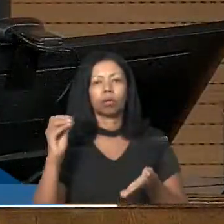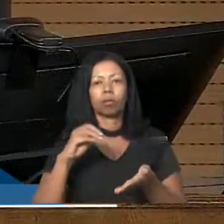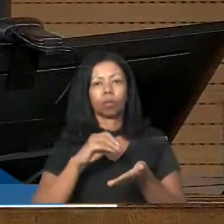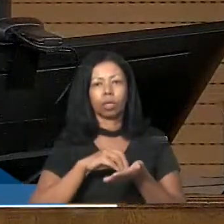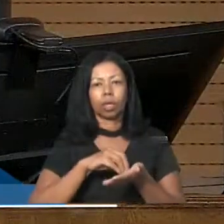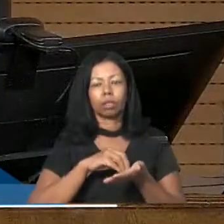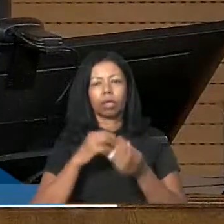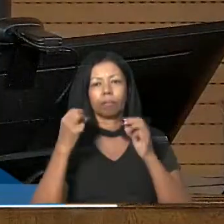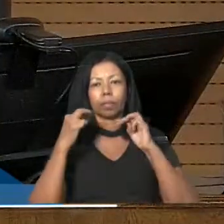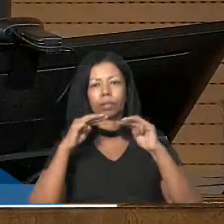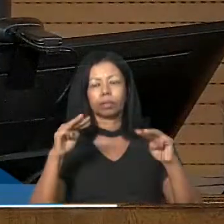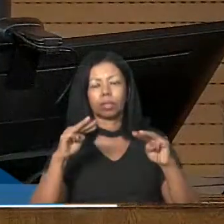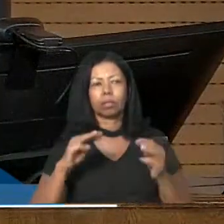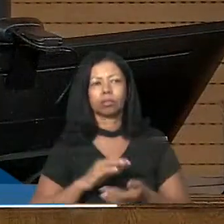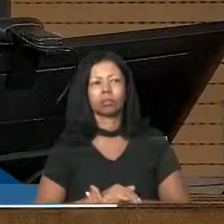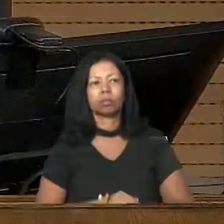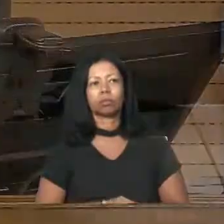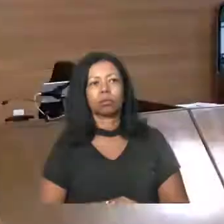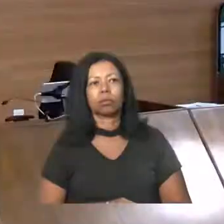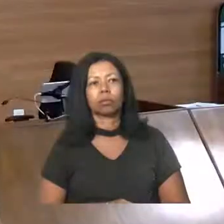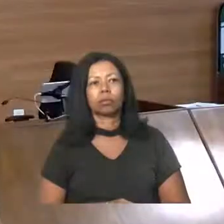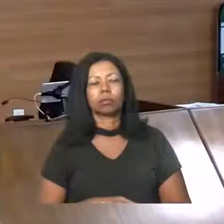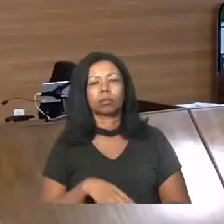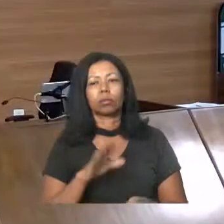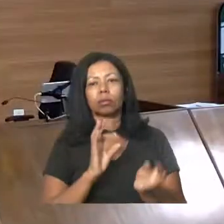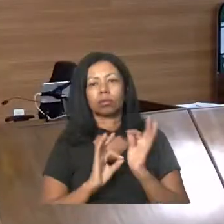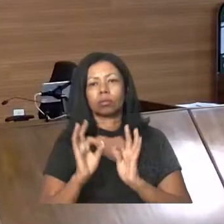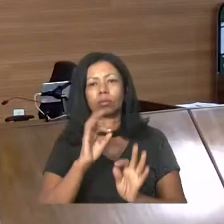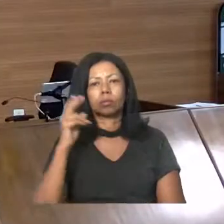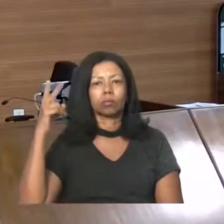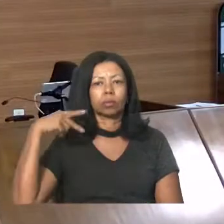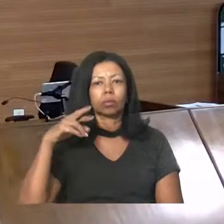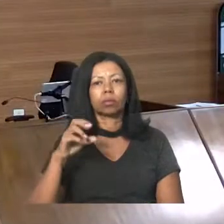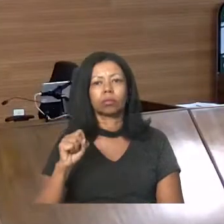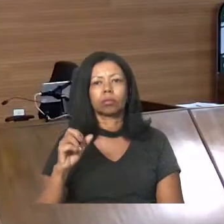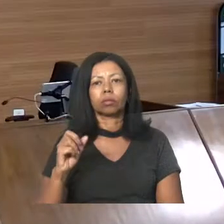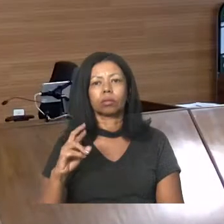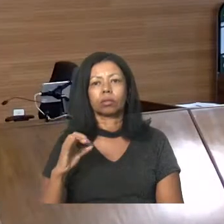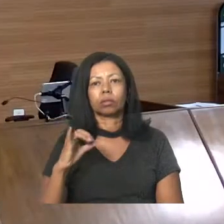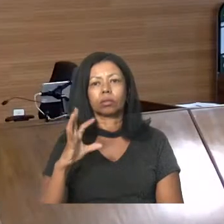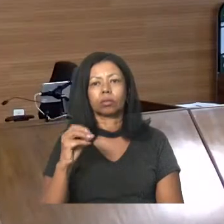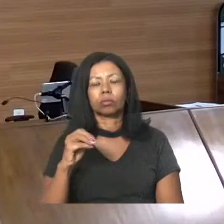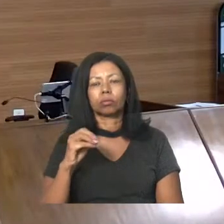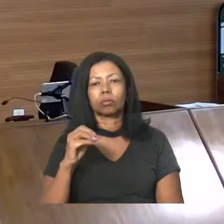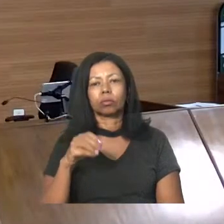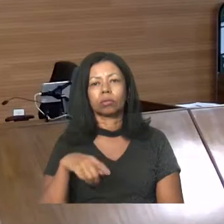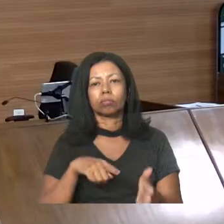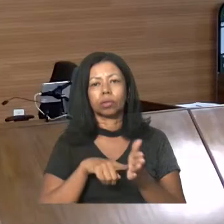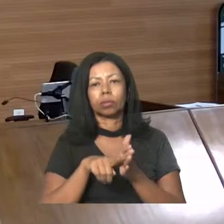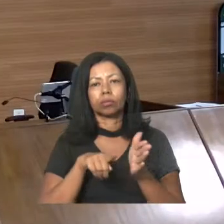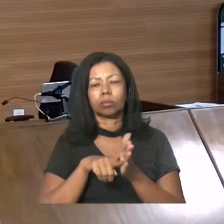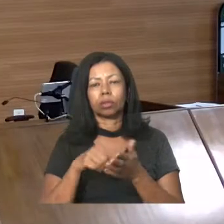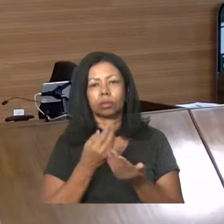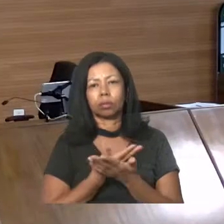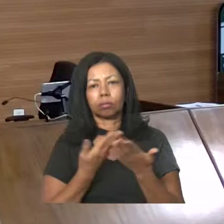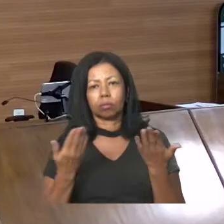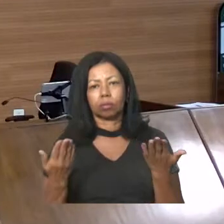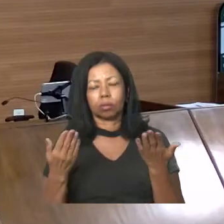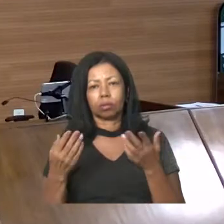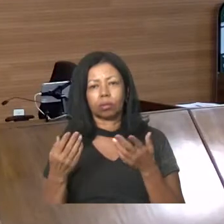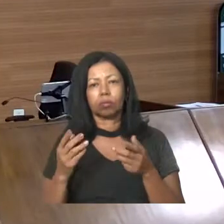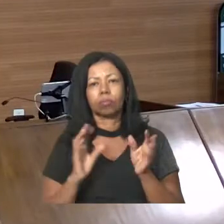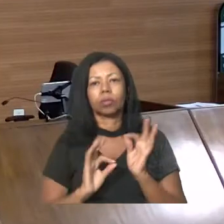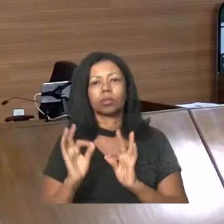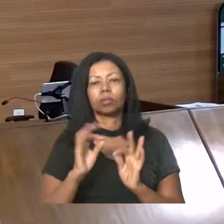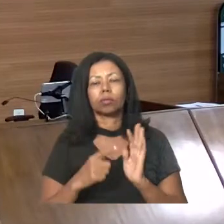à mensagem aditiva. Questão de ordem, senhor presidente. Questão de ordem, vereador Sérgio Calçados. Gostaria que Vossa Excelência consultasse o plenário para que o presente